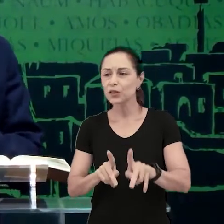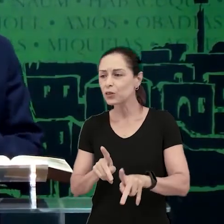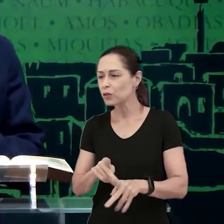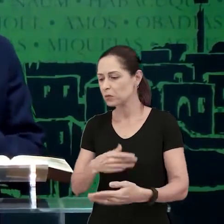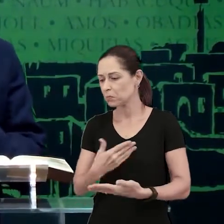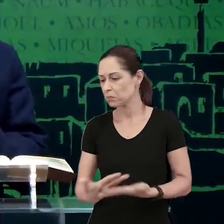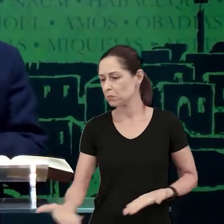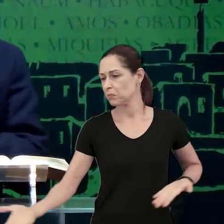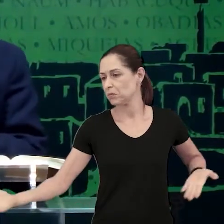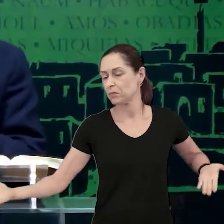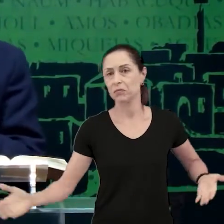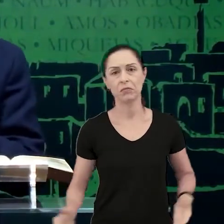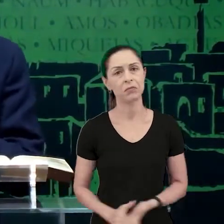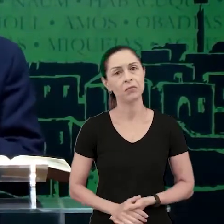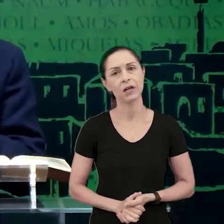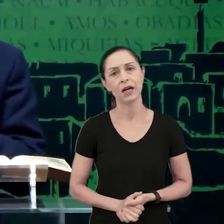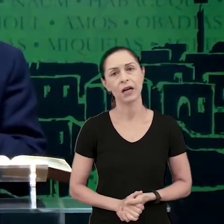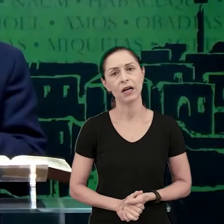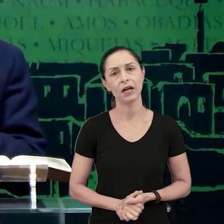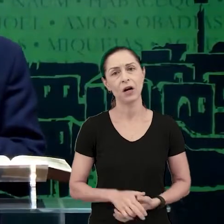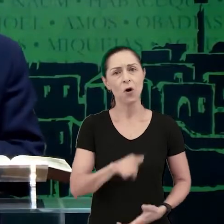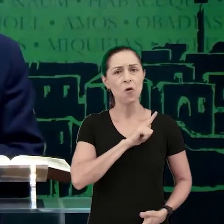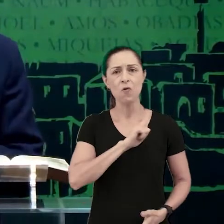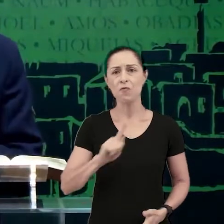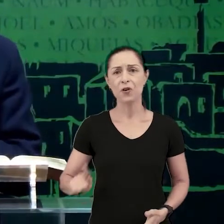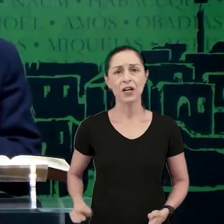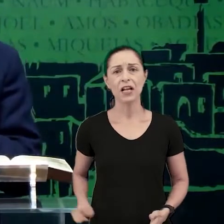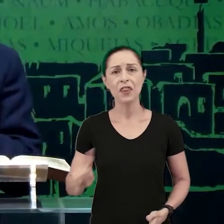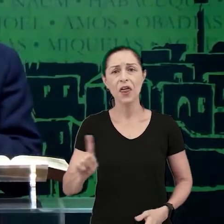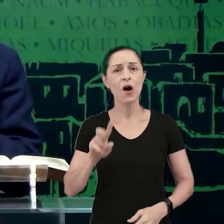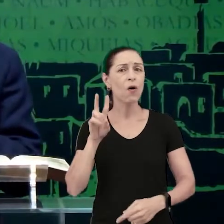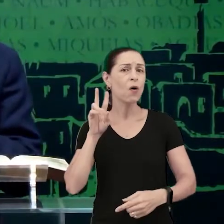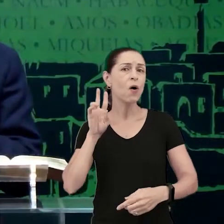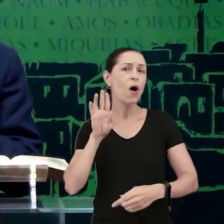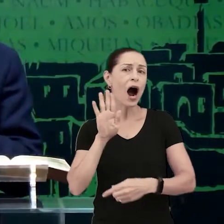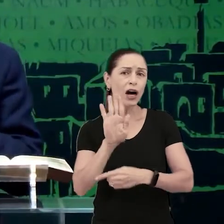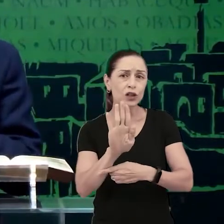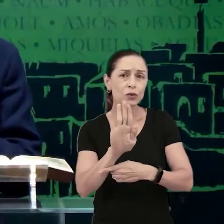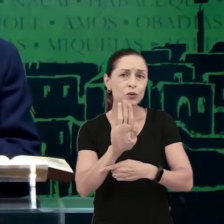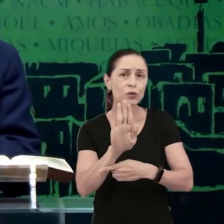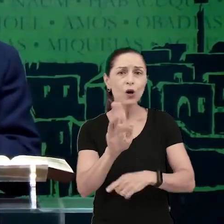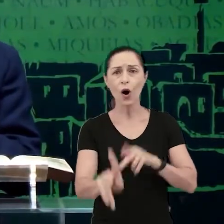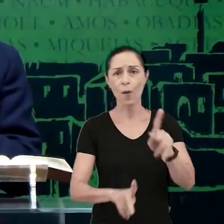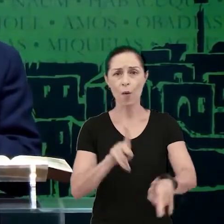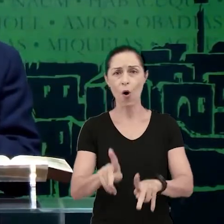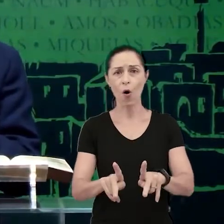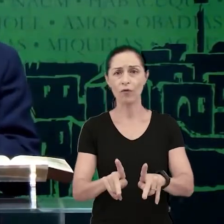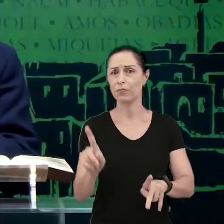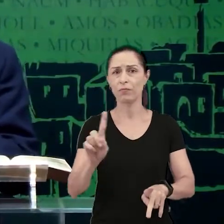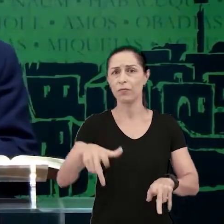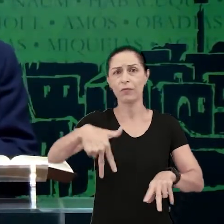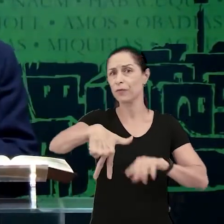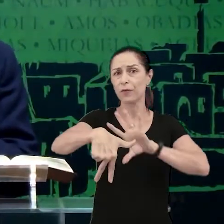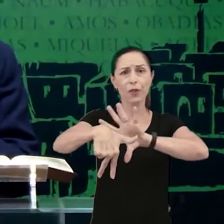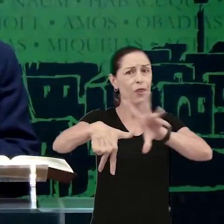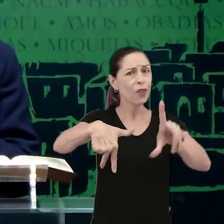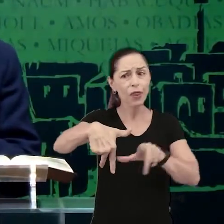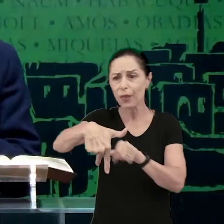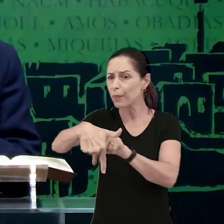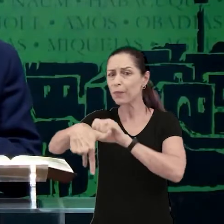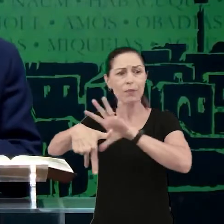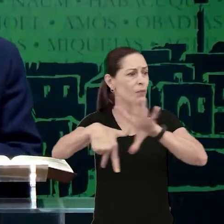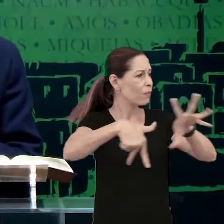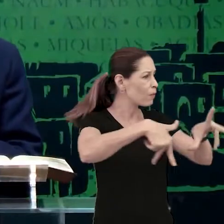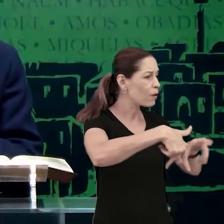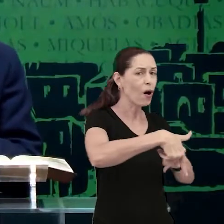os governantes não governam para o povo, mas para explorar o povo, Nas cortes não é a justiça que